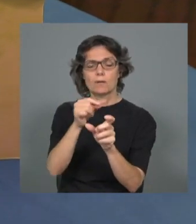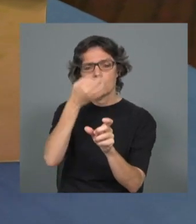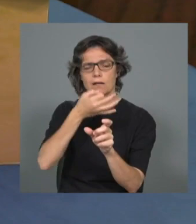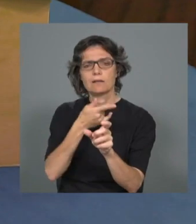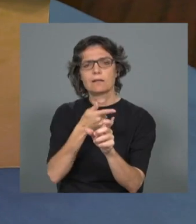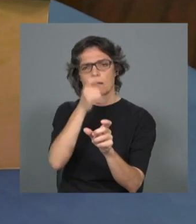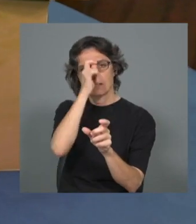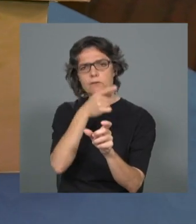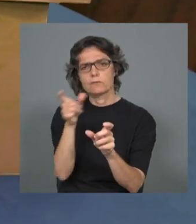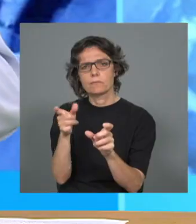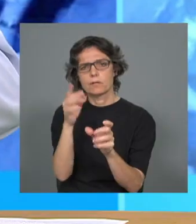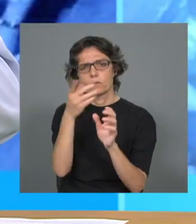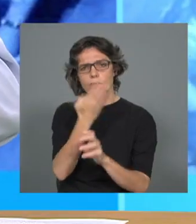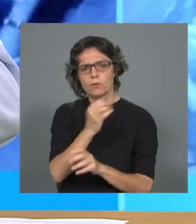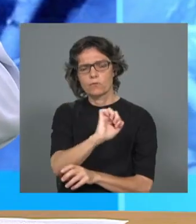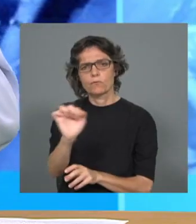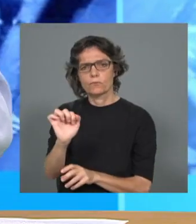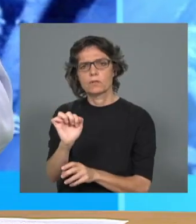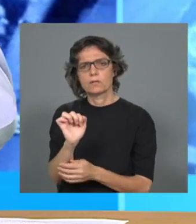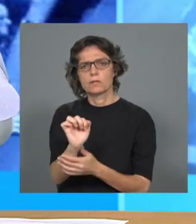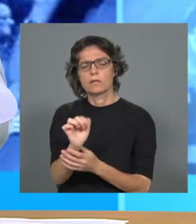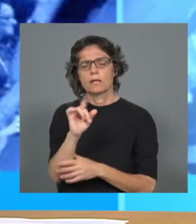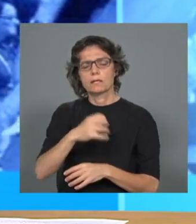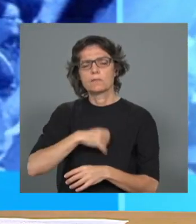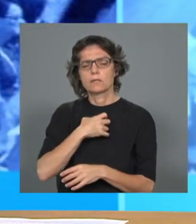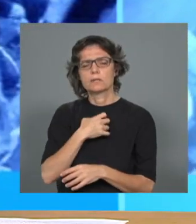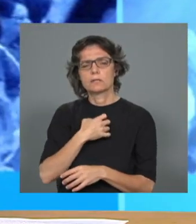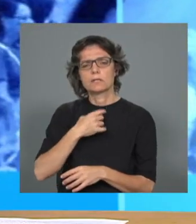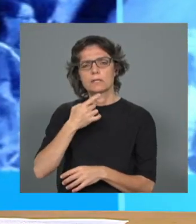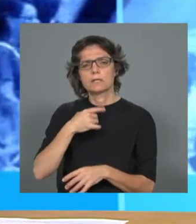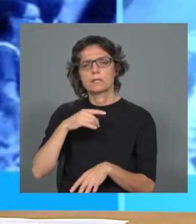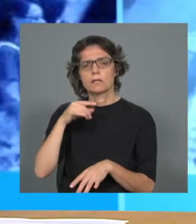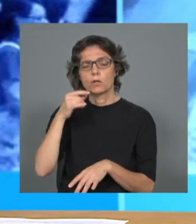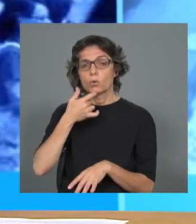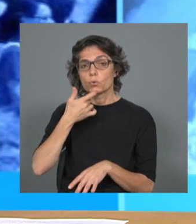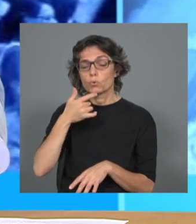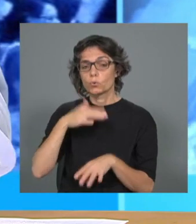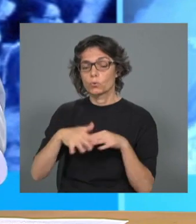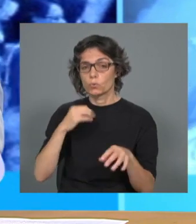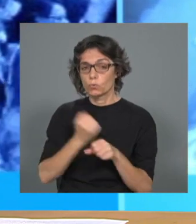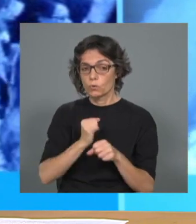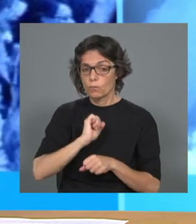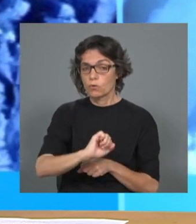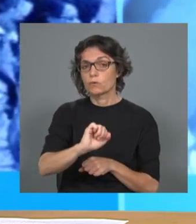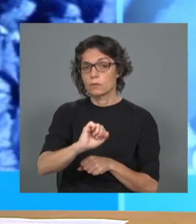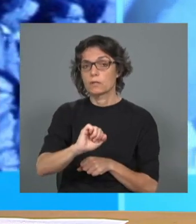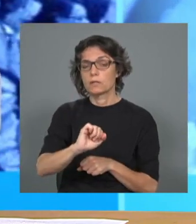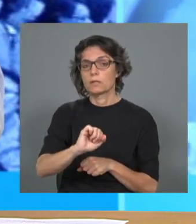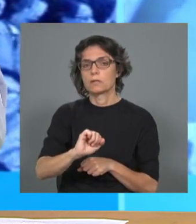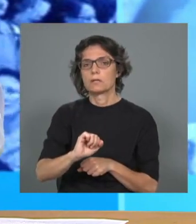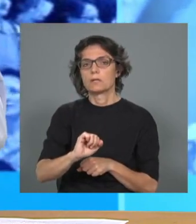com respeito pelos seus direitos e que sintam que aquilo que fazem é de onde vêm os